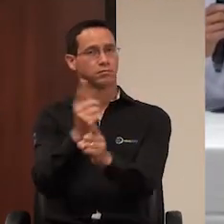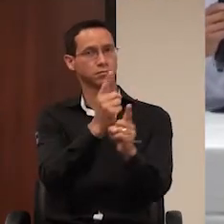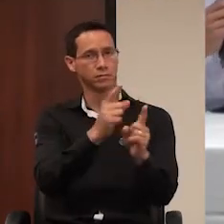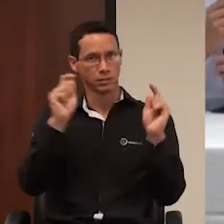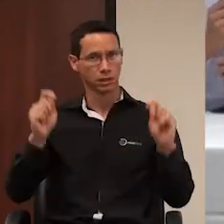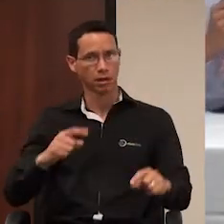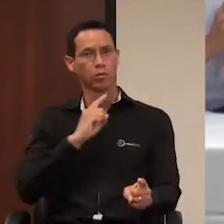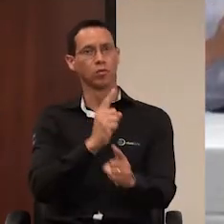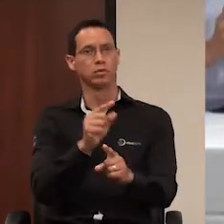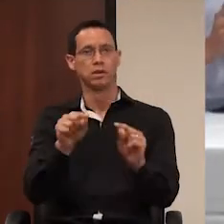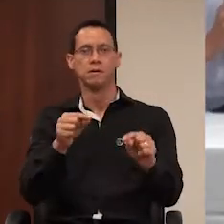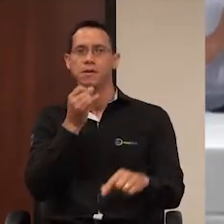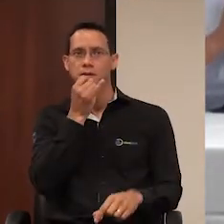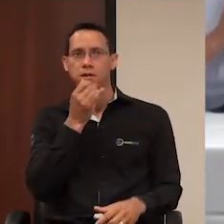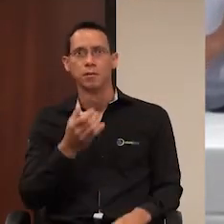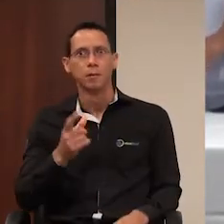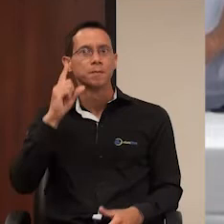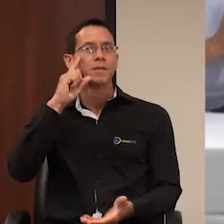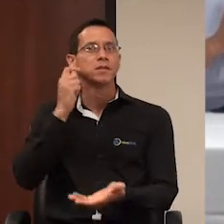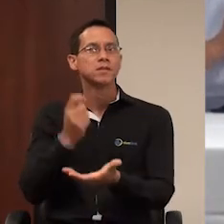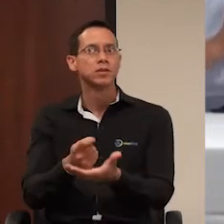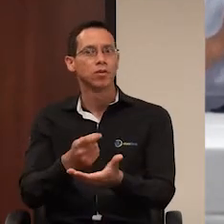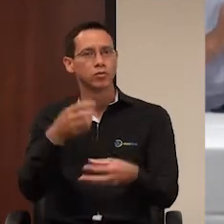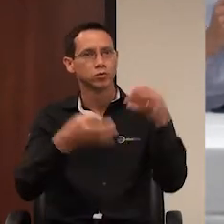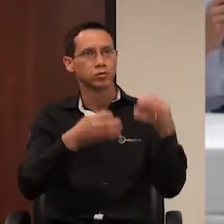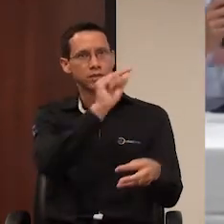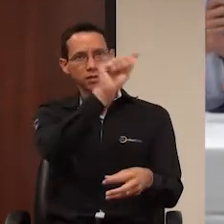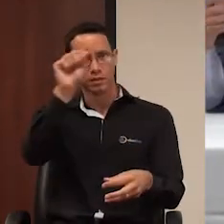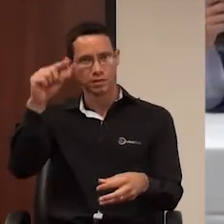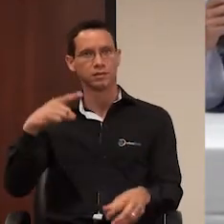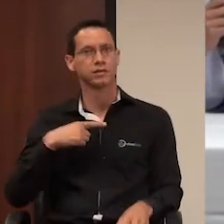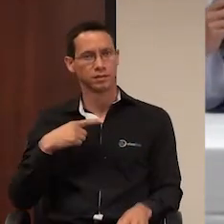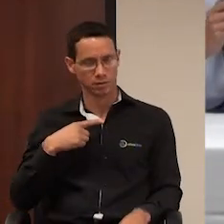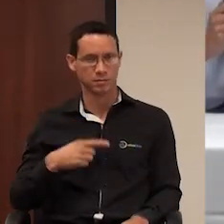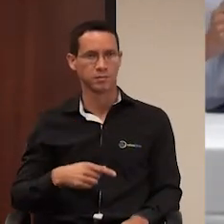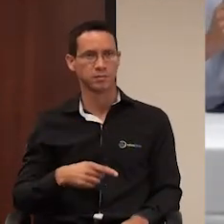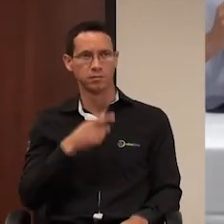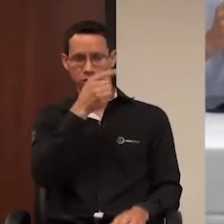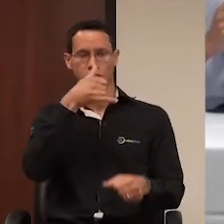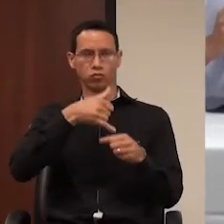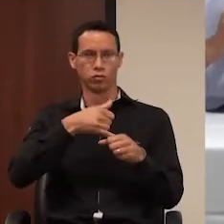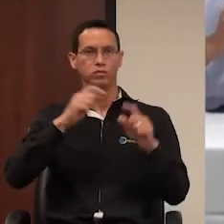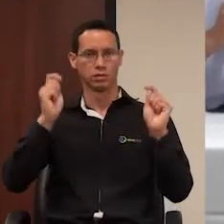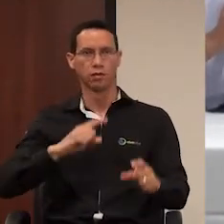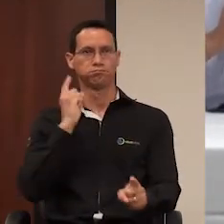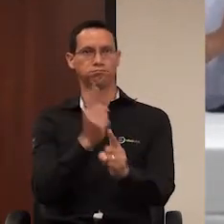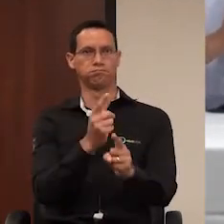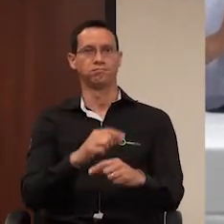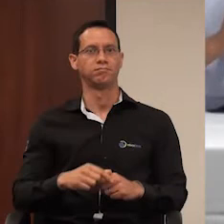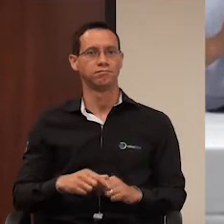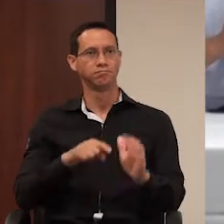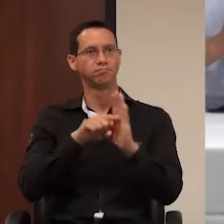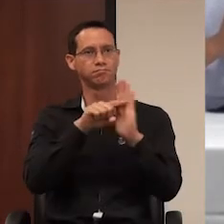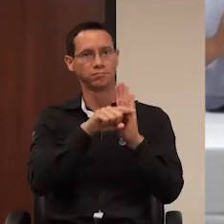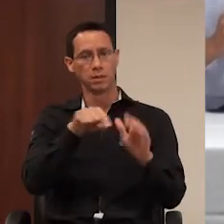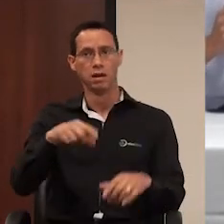amparo de decisões judiciais para sustentar isso, no Tribunal de Justiça do Rio Grande do Sul. Lá vocês vão encontrar. Se forem procurar no